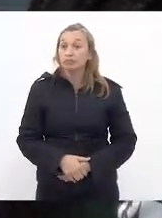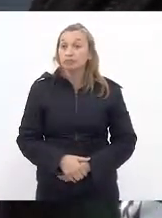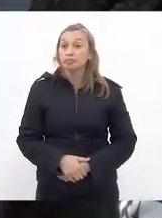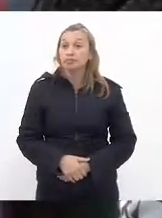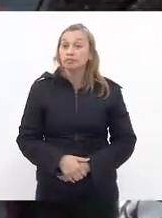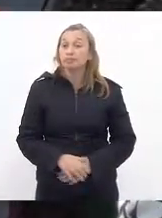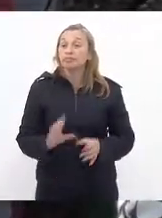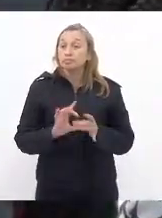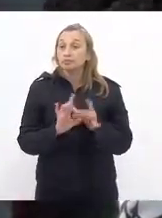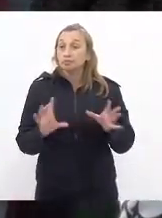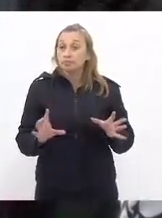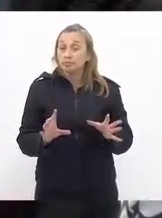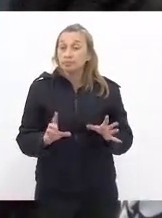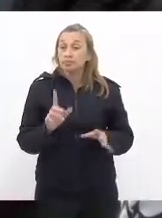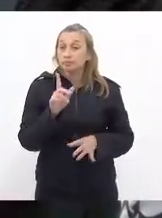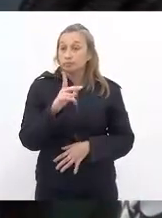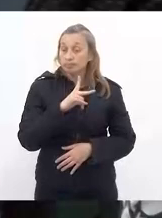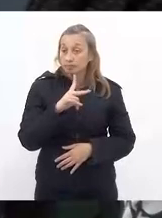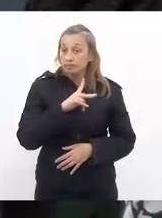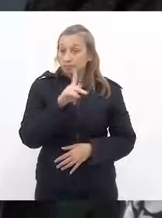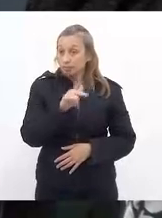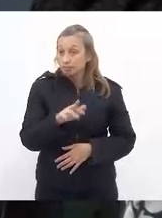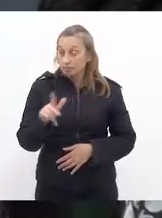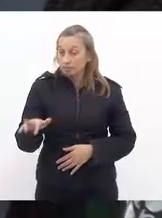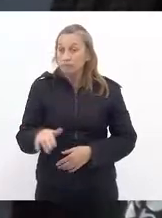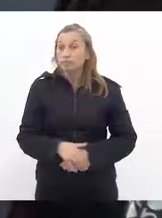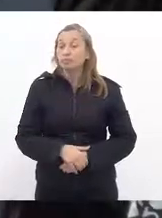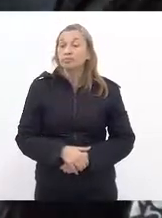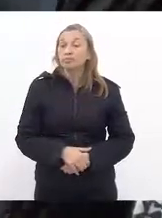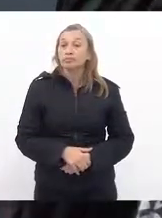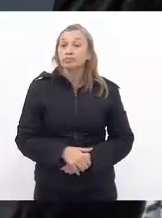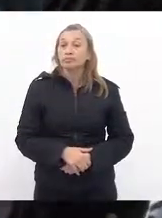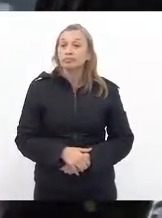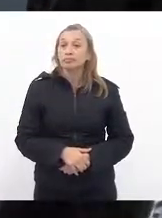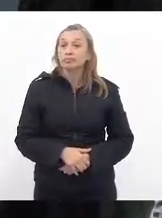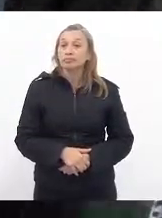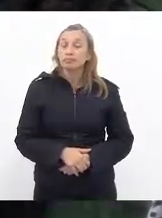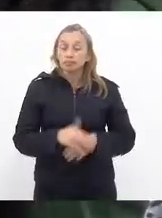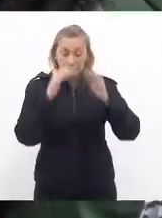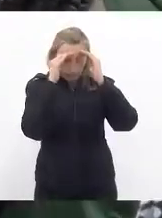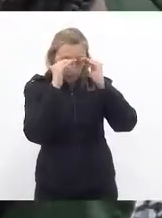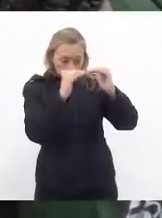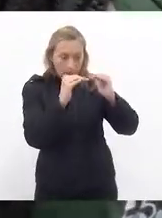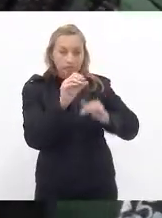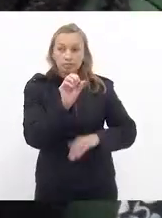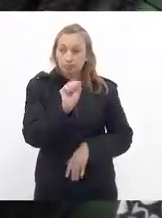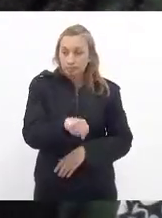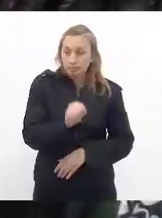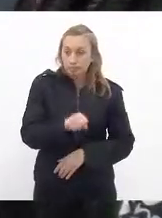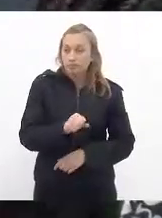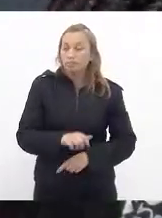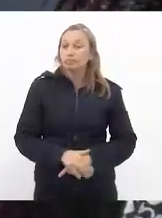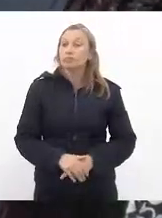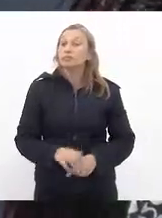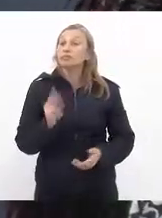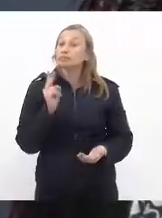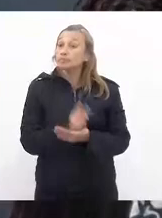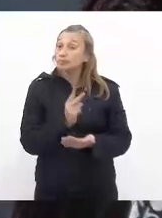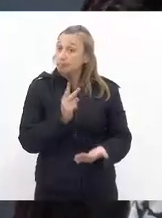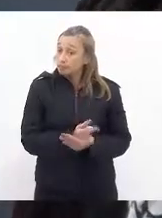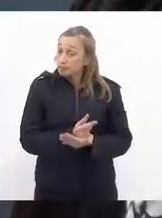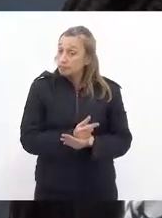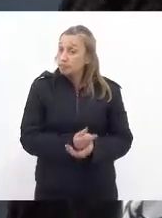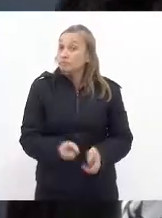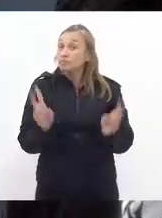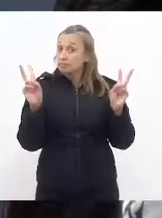que as liberdades individuais as garantias individuais devem ser respeitada assim mesmo